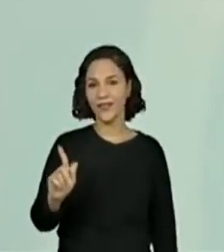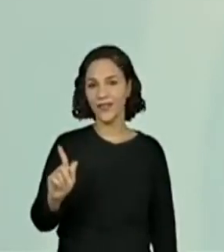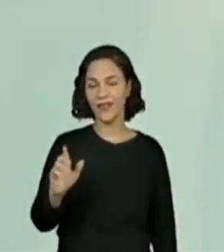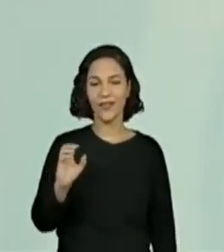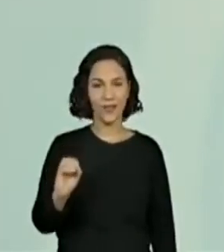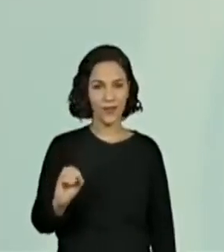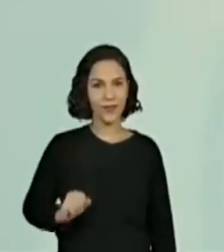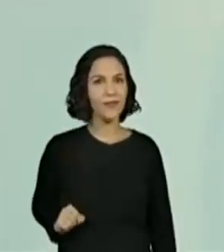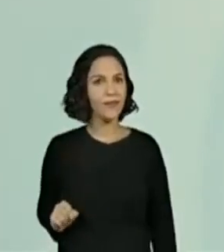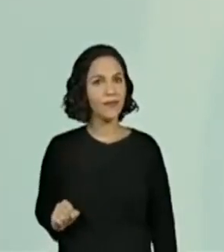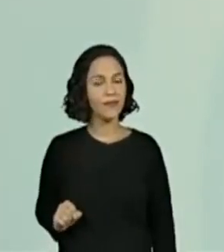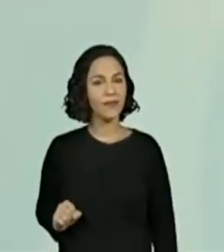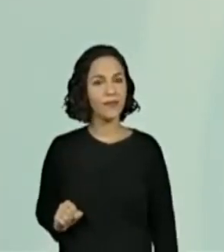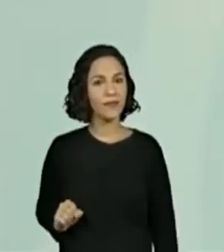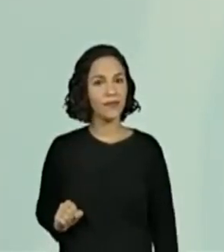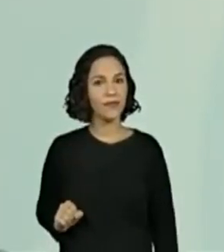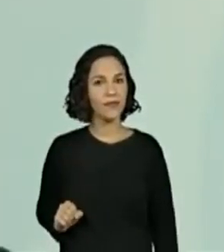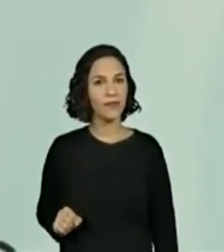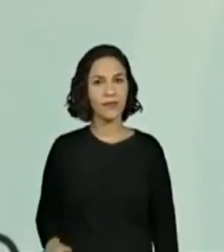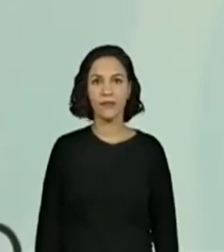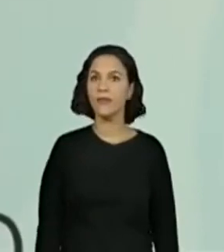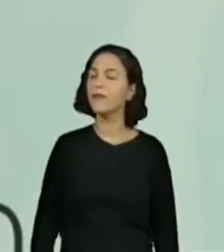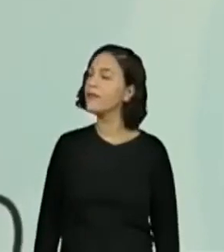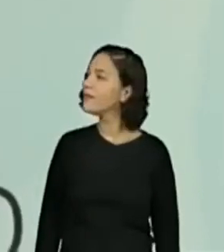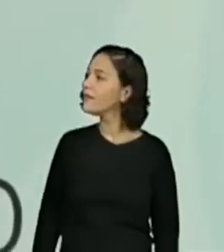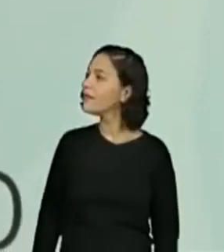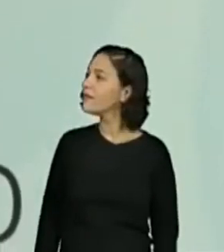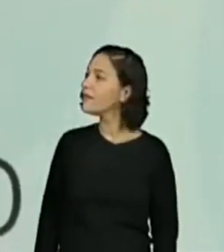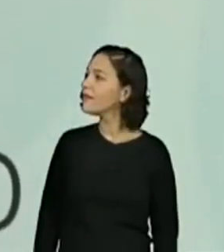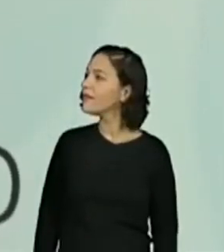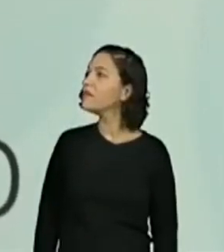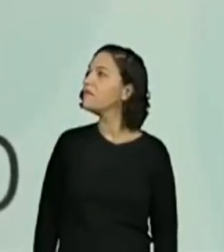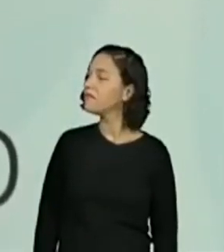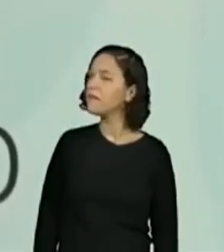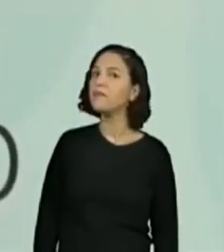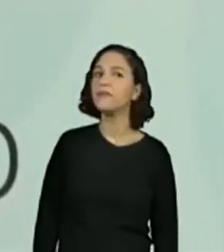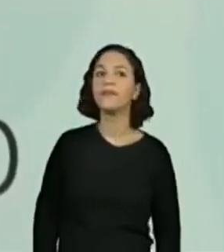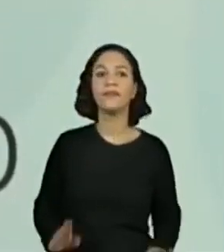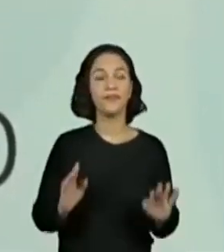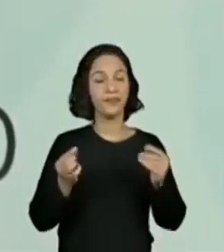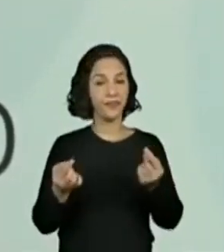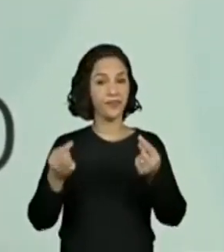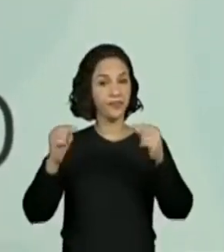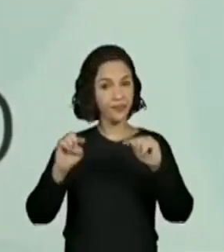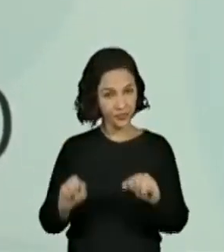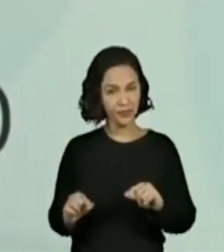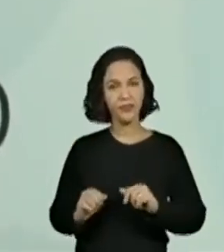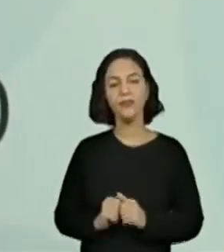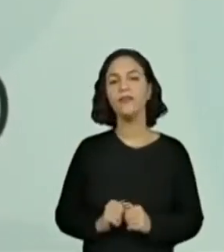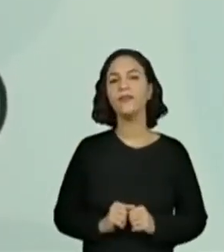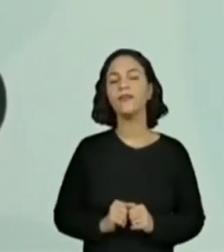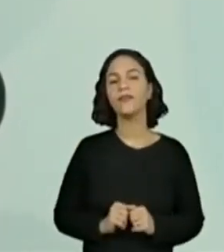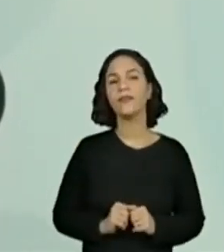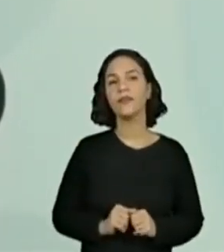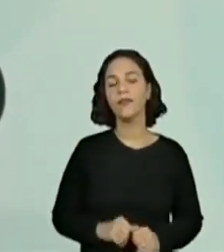Escorregador. E terminou ali. Professora Vivi, olha como a outra criança escreveu.